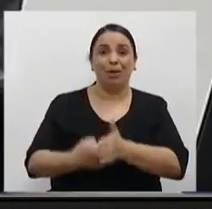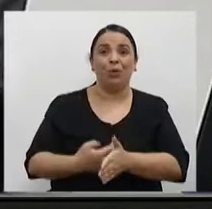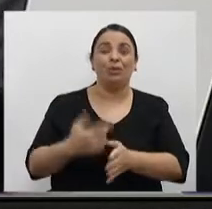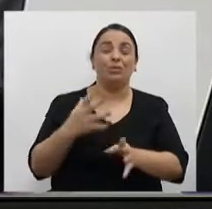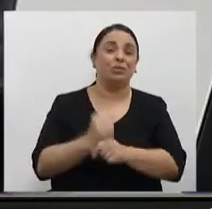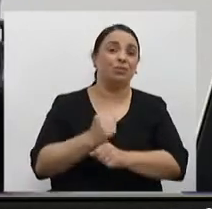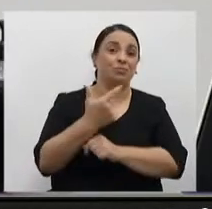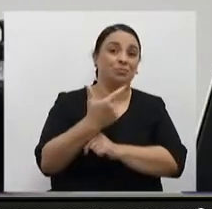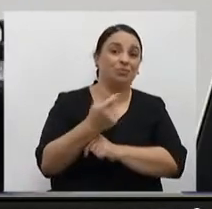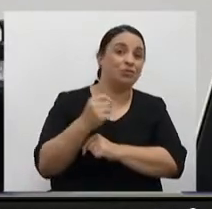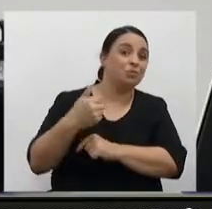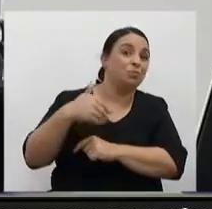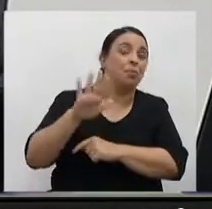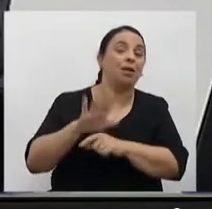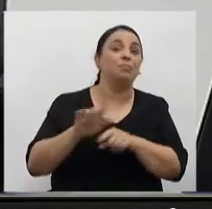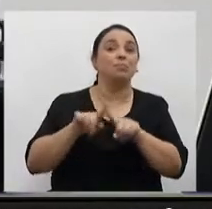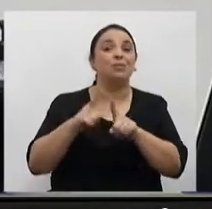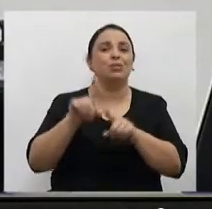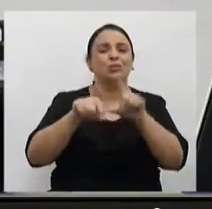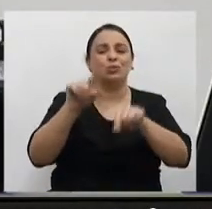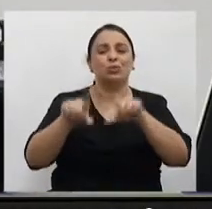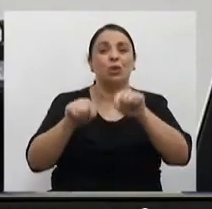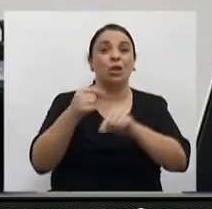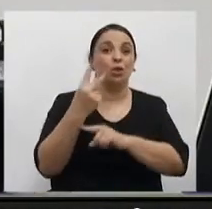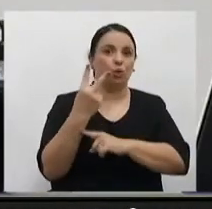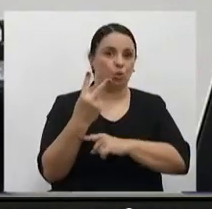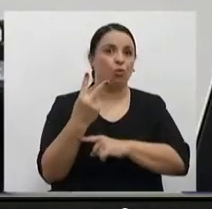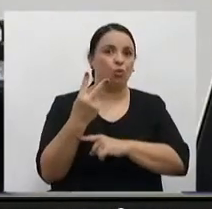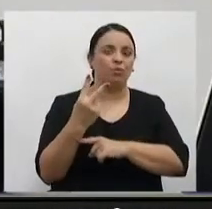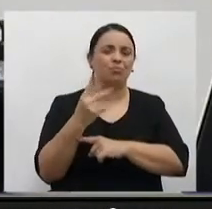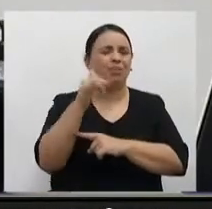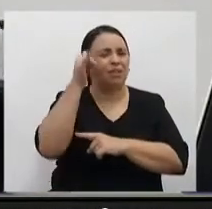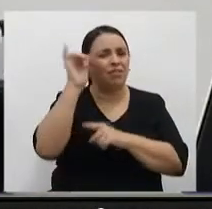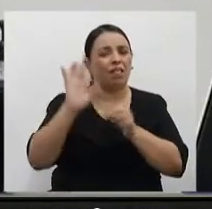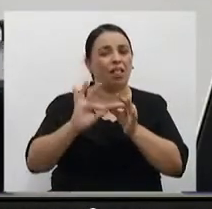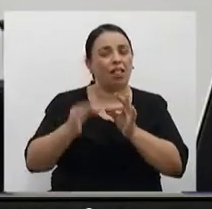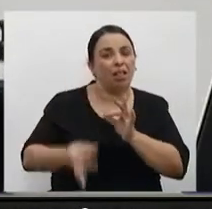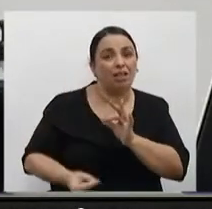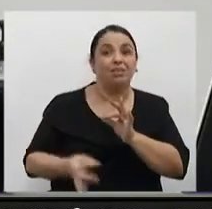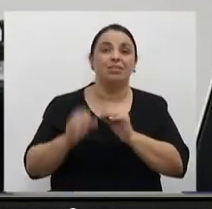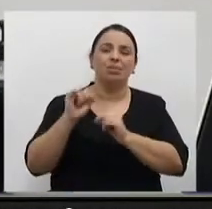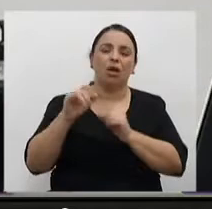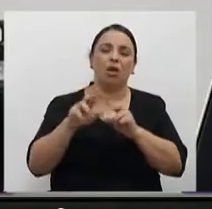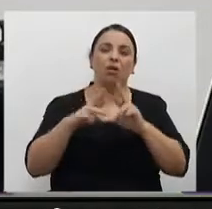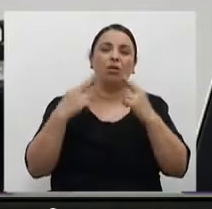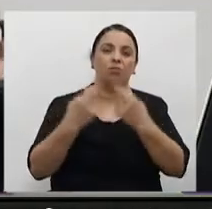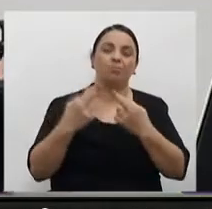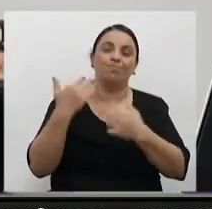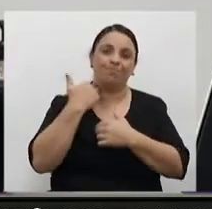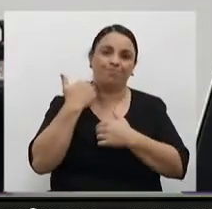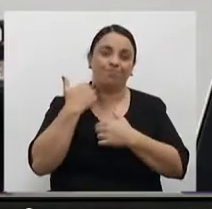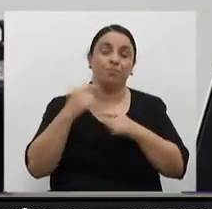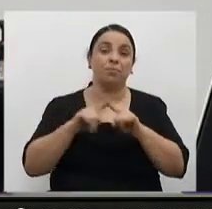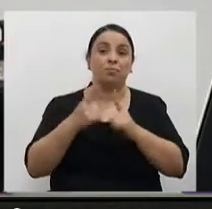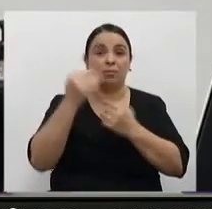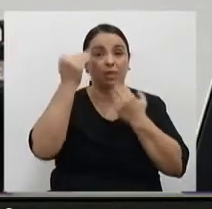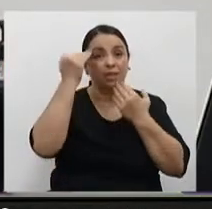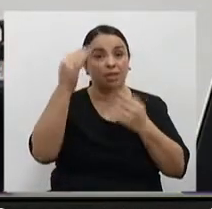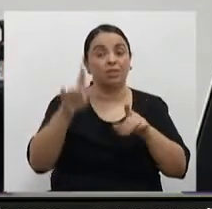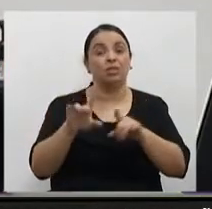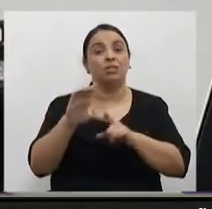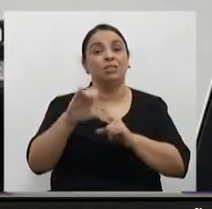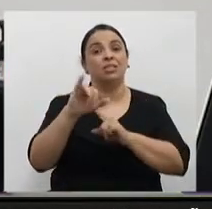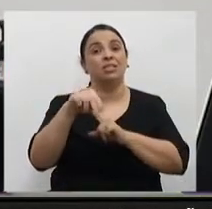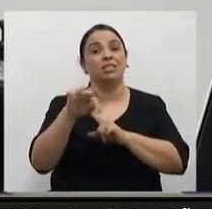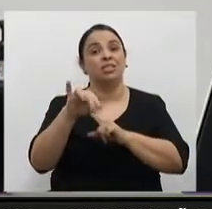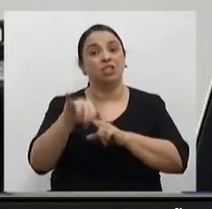deputado, filtrei duas, porque senão a gente vai alongar muito, vai ficar muito cansativo. Mas agradeço a Cíntia, que está aí também, da